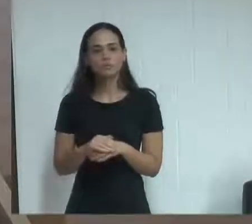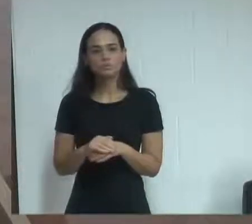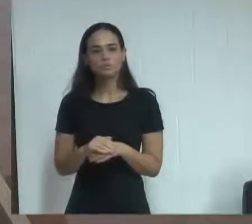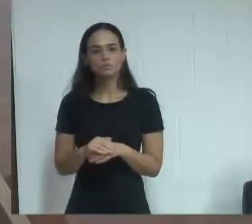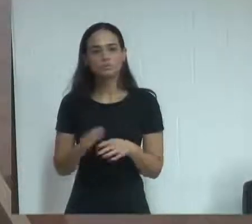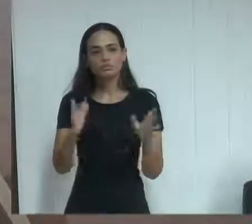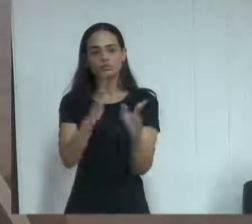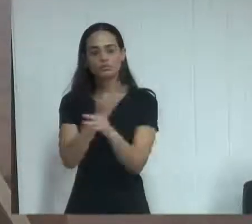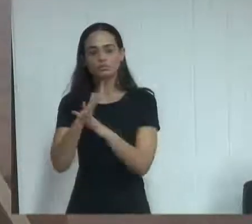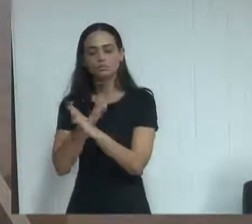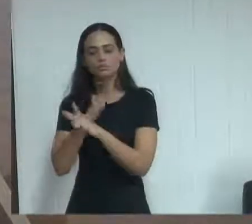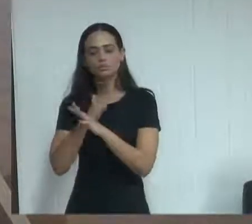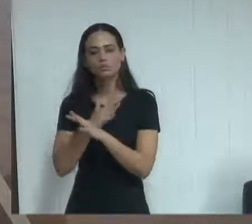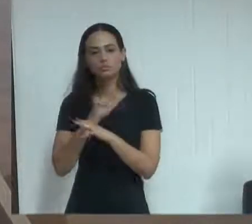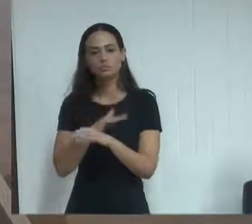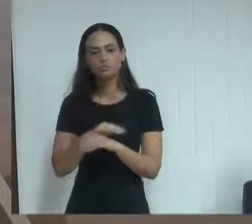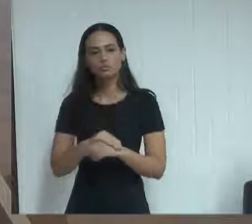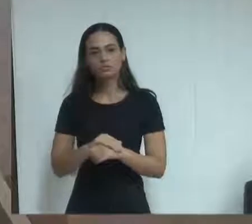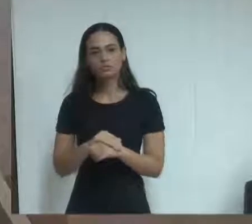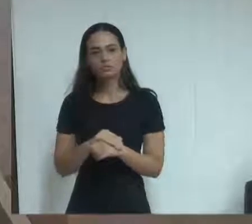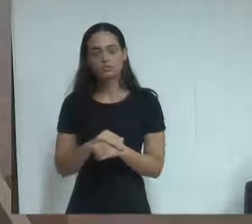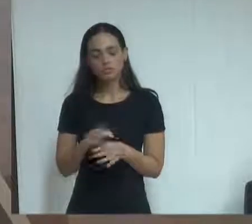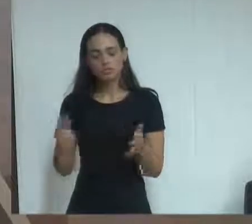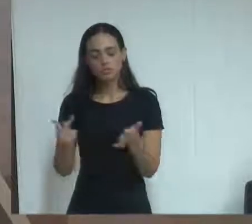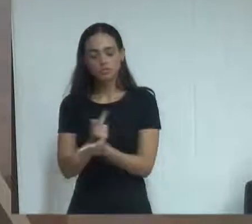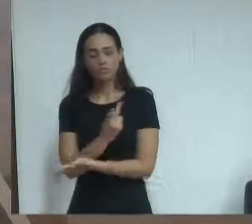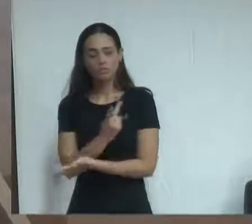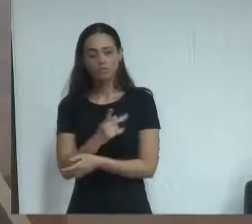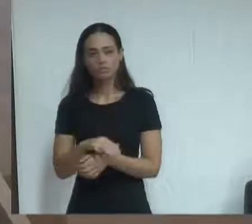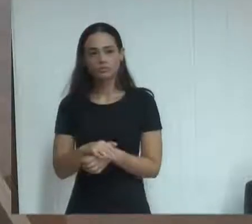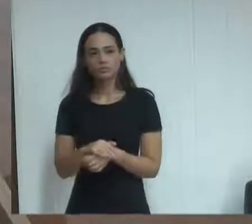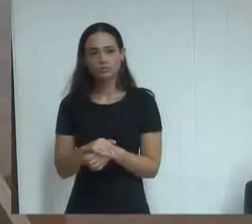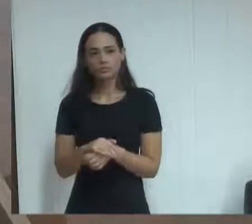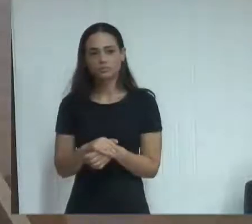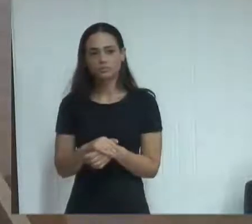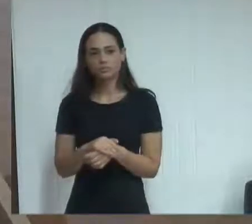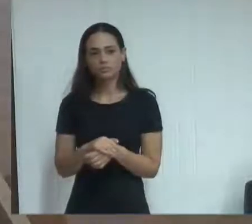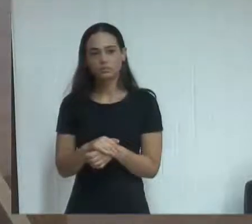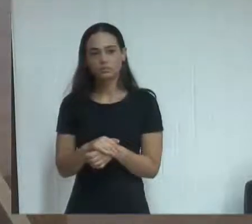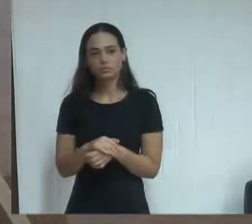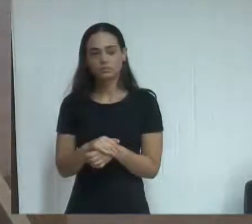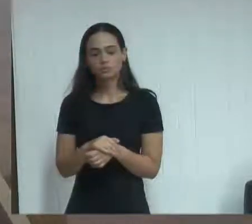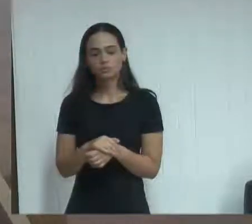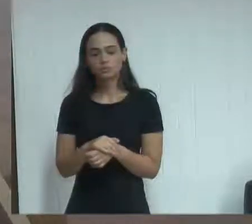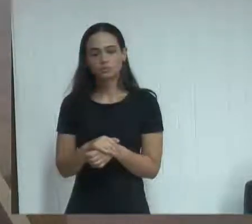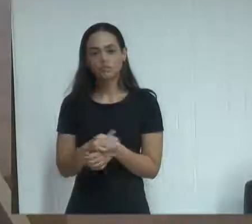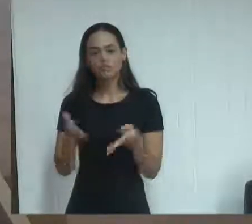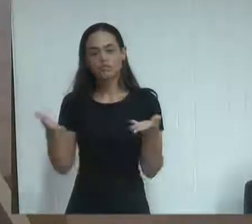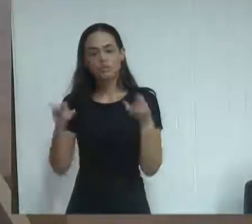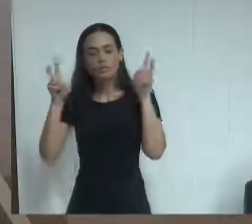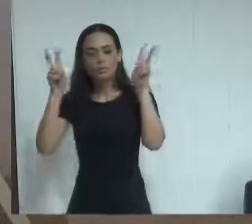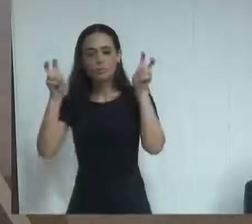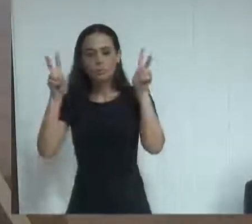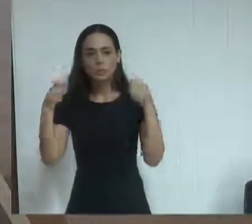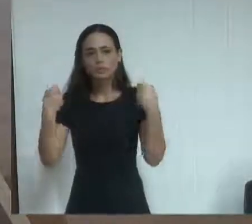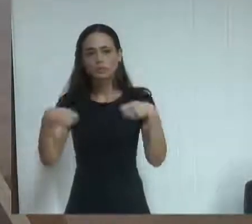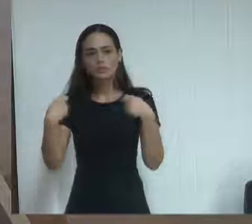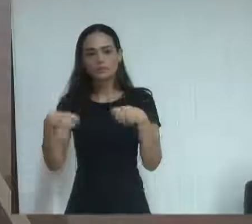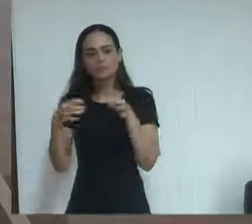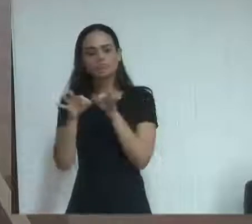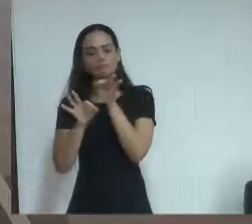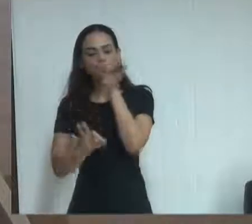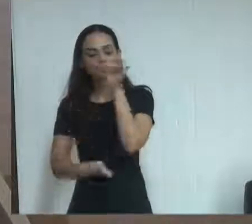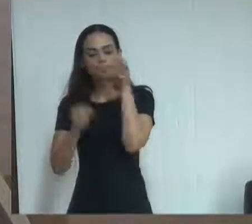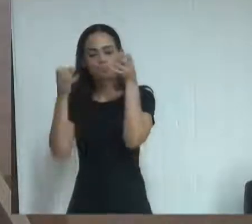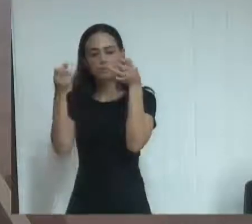sobretudo, vivem de penúria, né? Também pela divisão injusta do bolo tributário. Esse é um assunto que precisa de mais tempo, mas